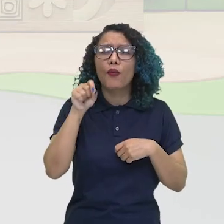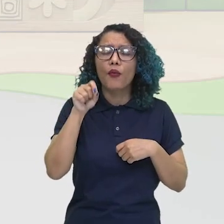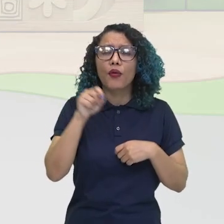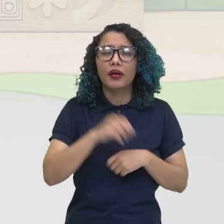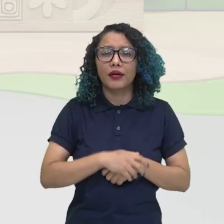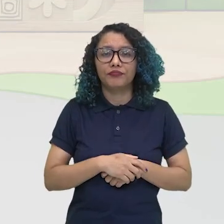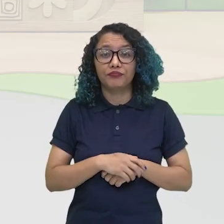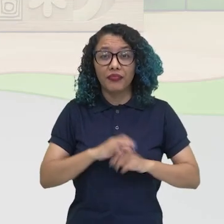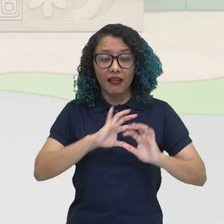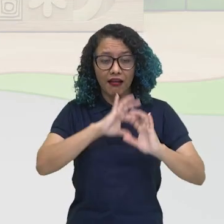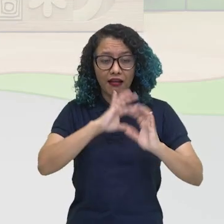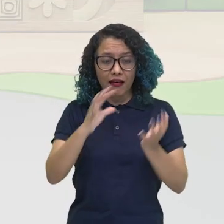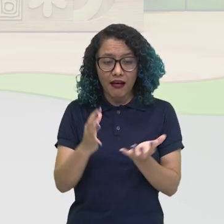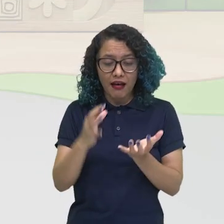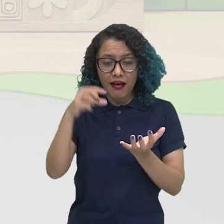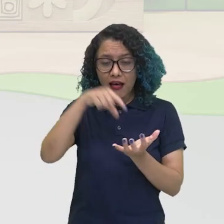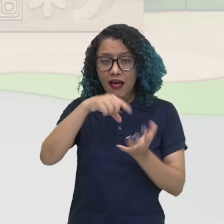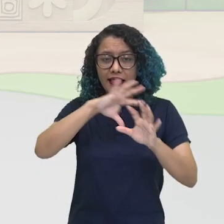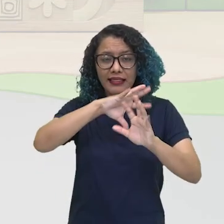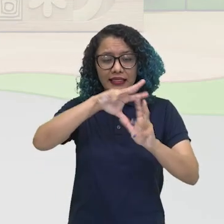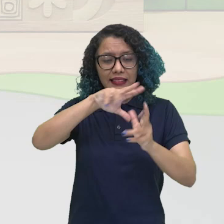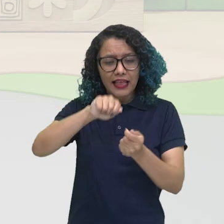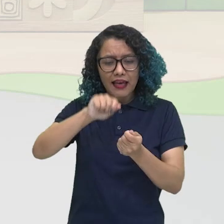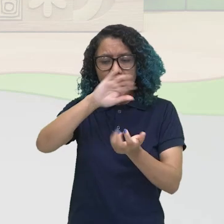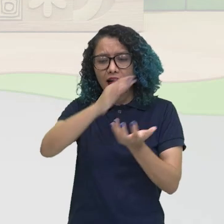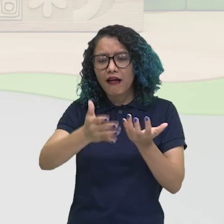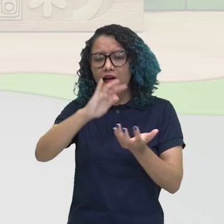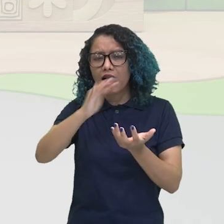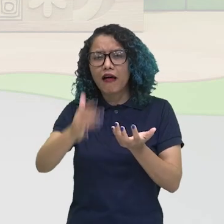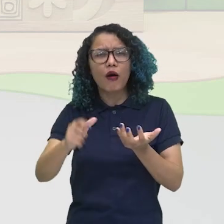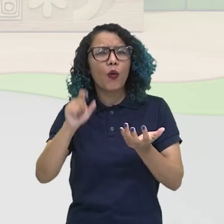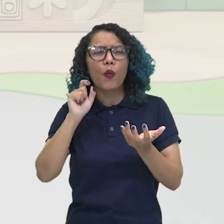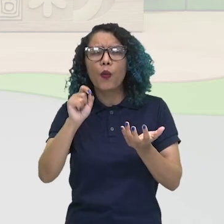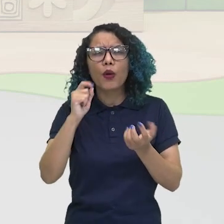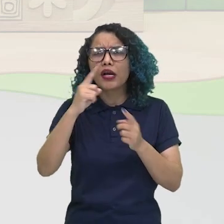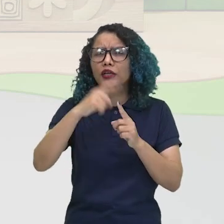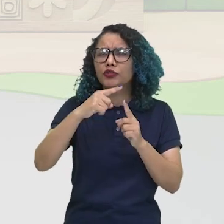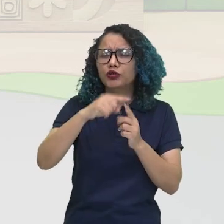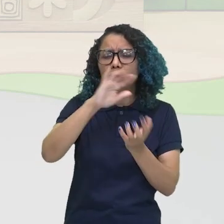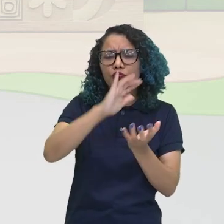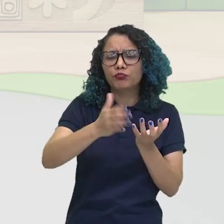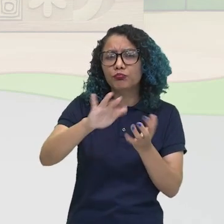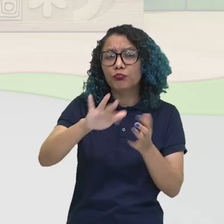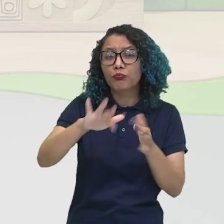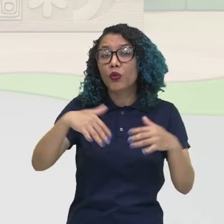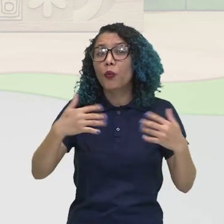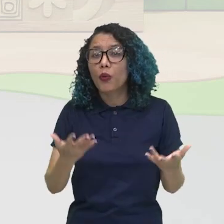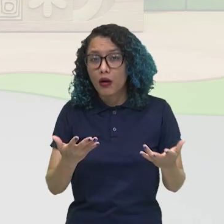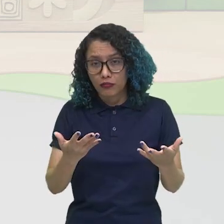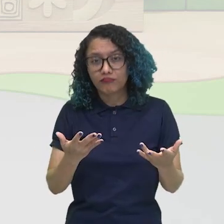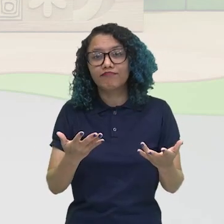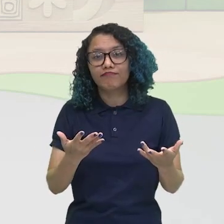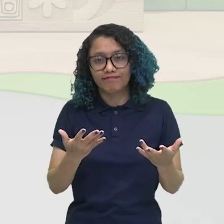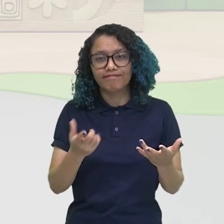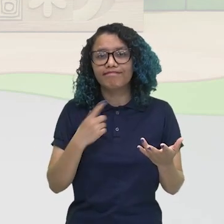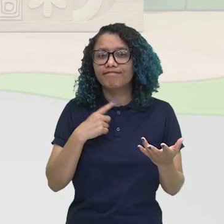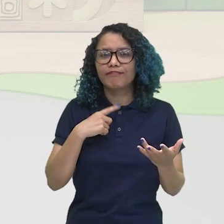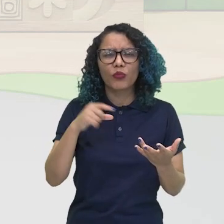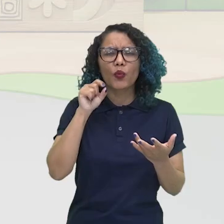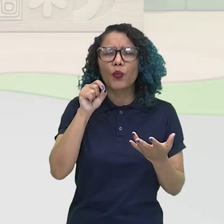Terra é feita, As camadas que o nosso planeta tem, que tem o